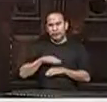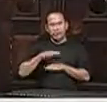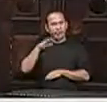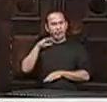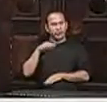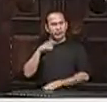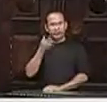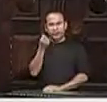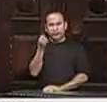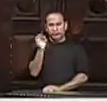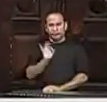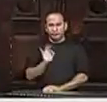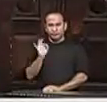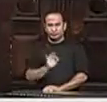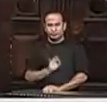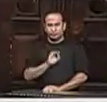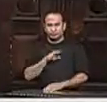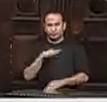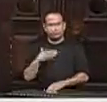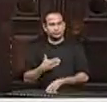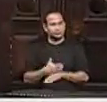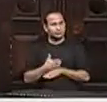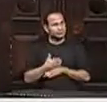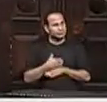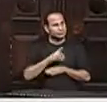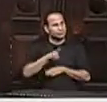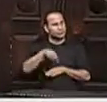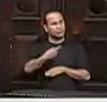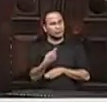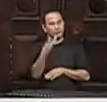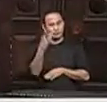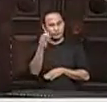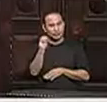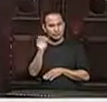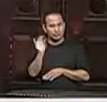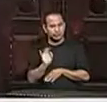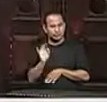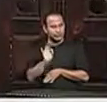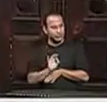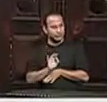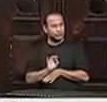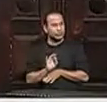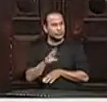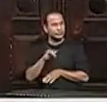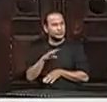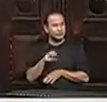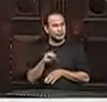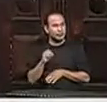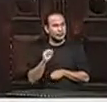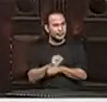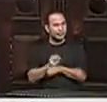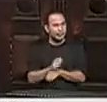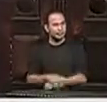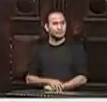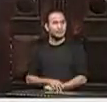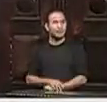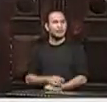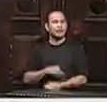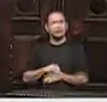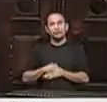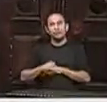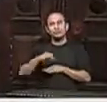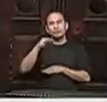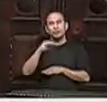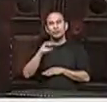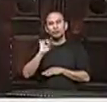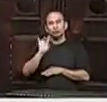de 20% e passou para 30% das receitas vinculadas, e estendeu esse dispositivo que